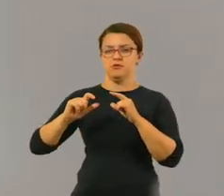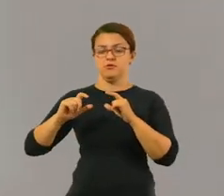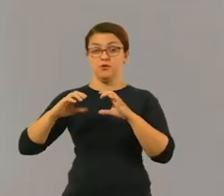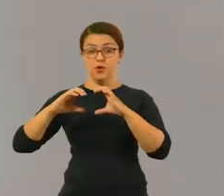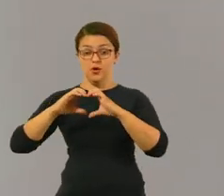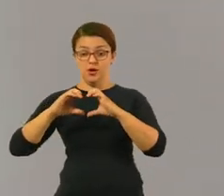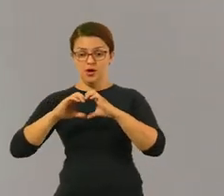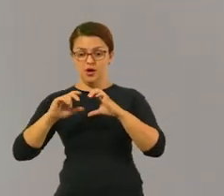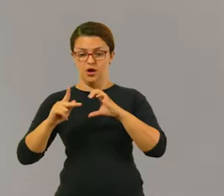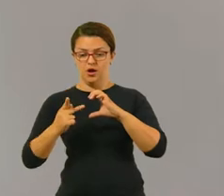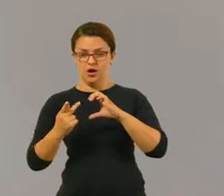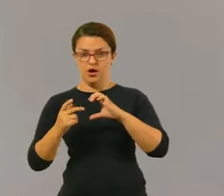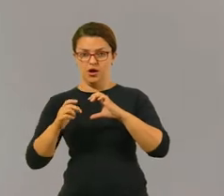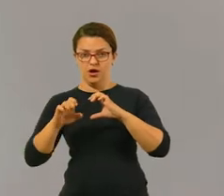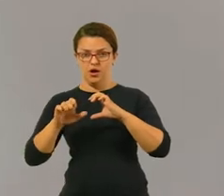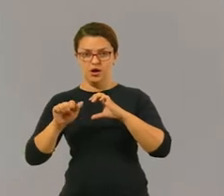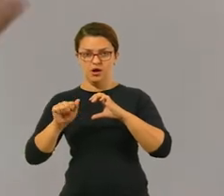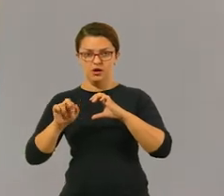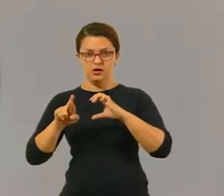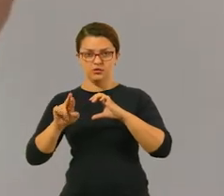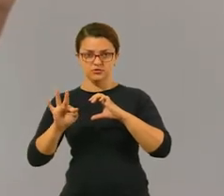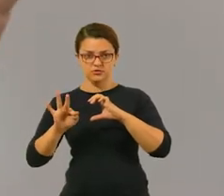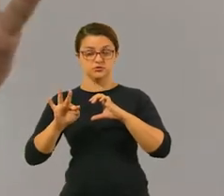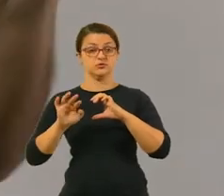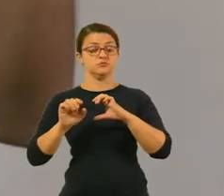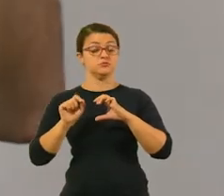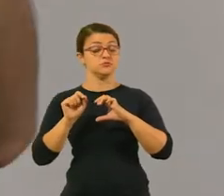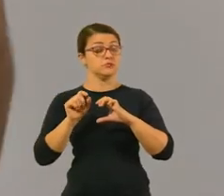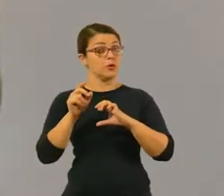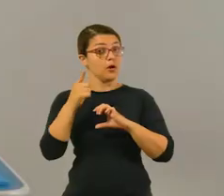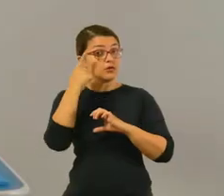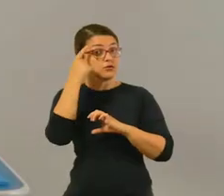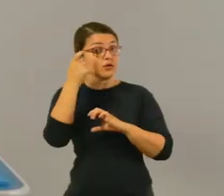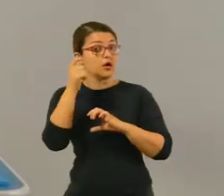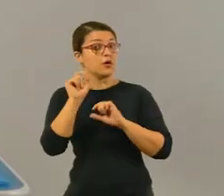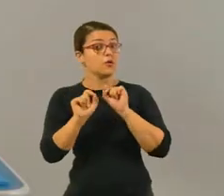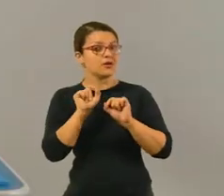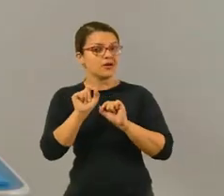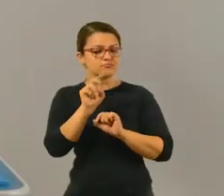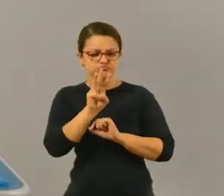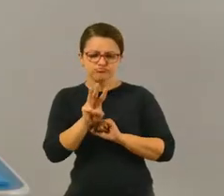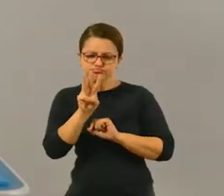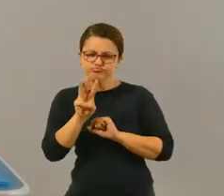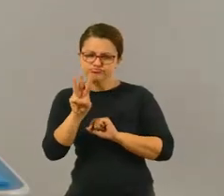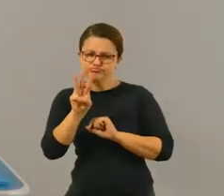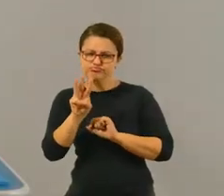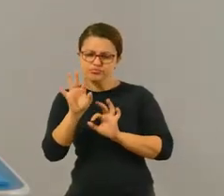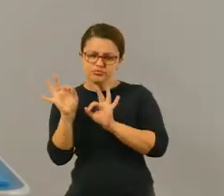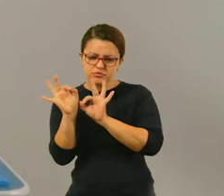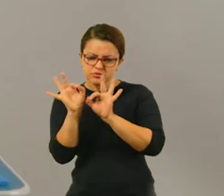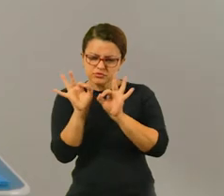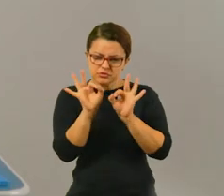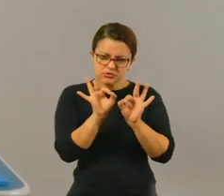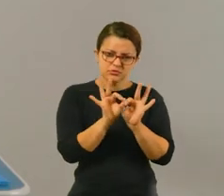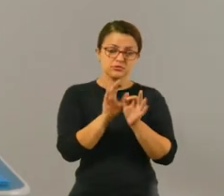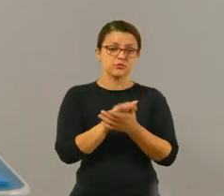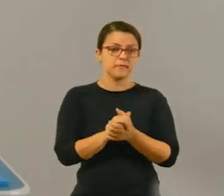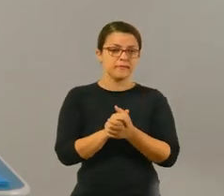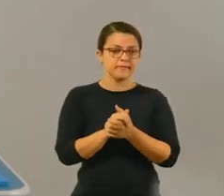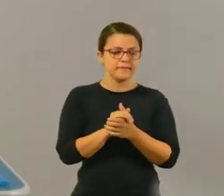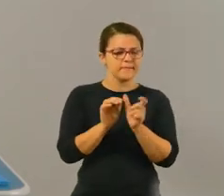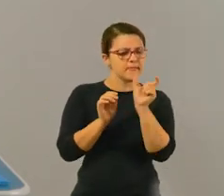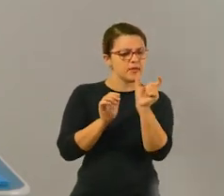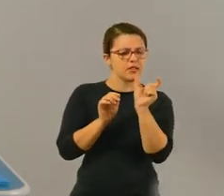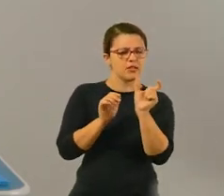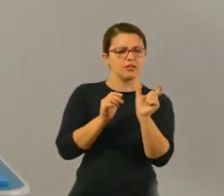o heart, que é o coração. A ideia é assistir ao link, repetir as palavras em inglês